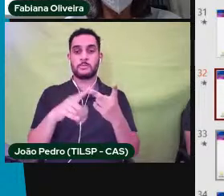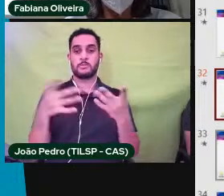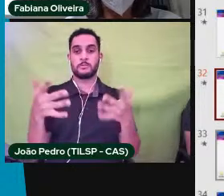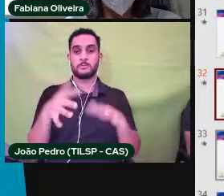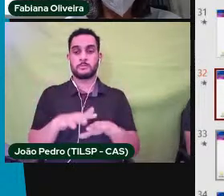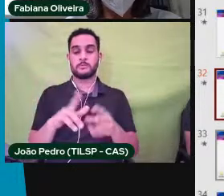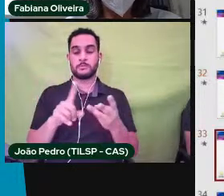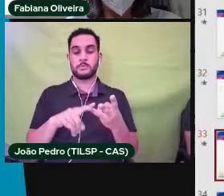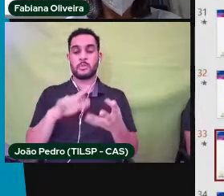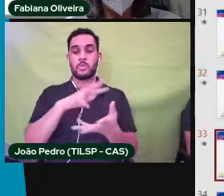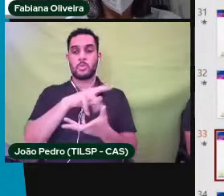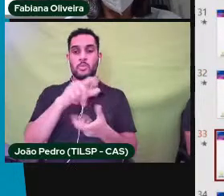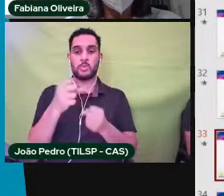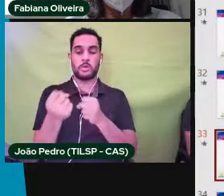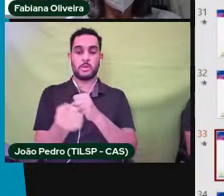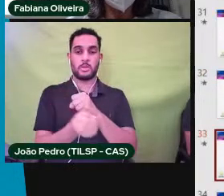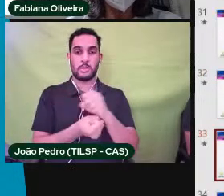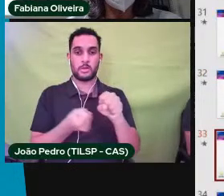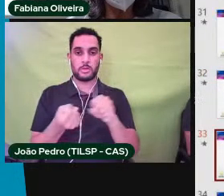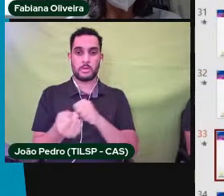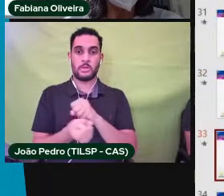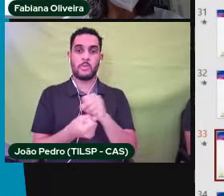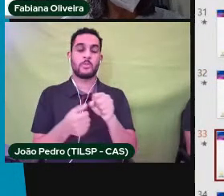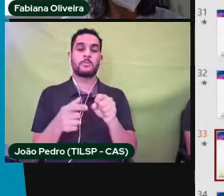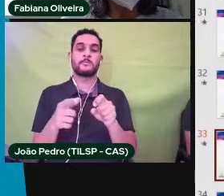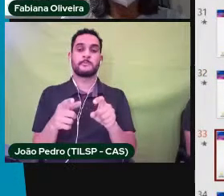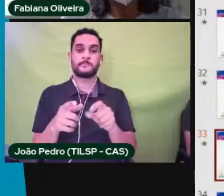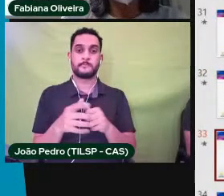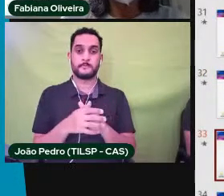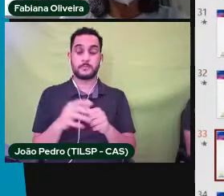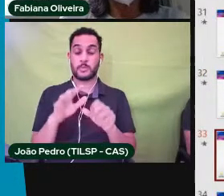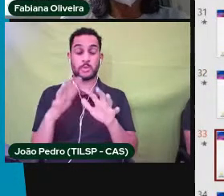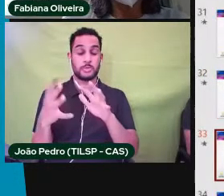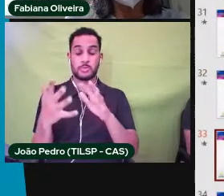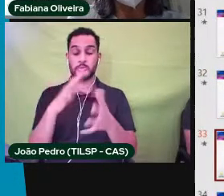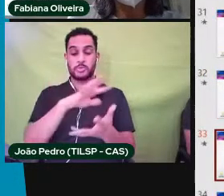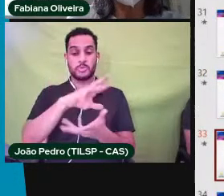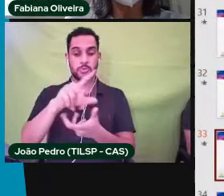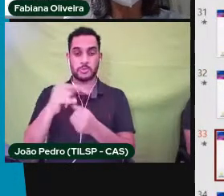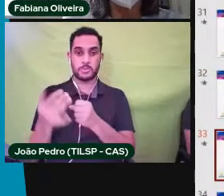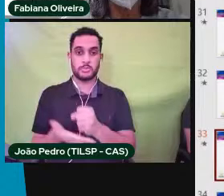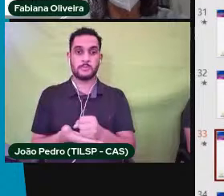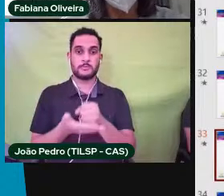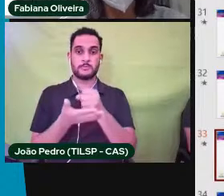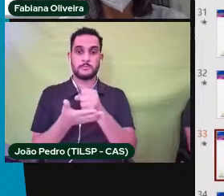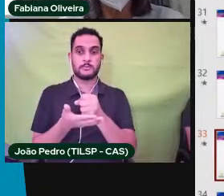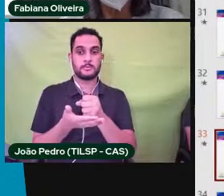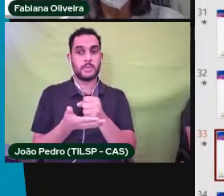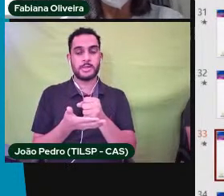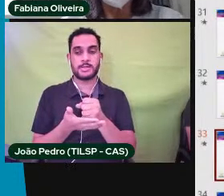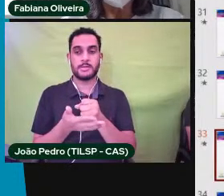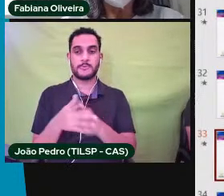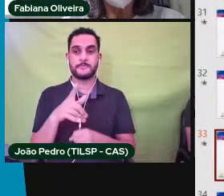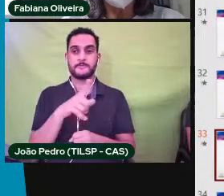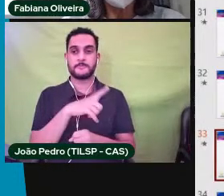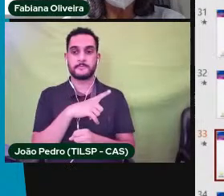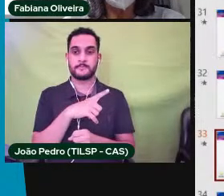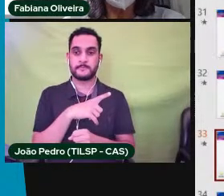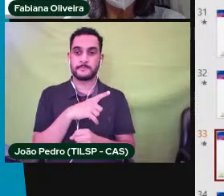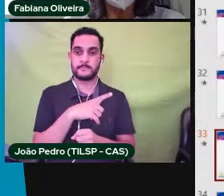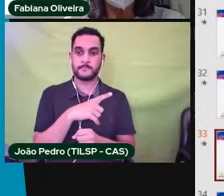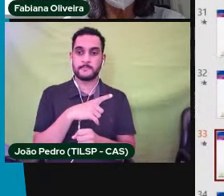e solidários. Essa discussão da BNCC é muito importante quando estamos falando